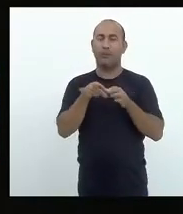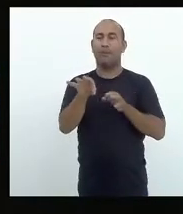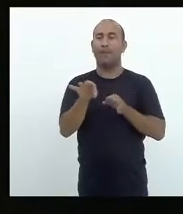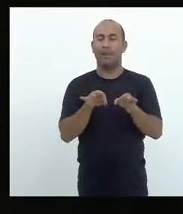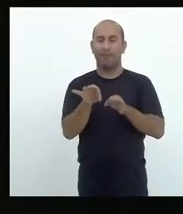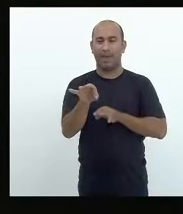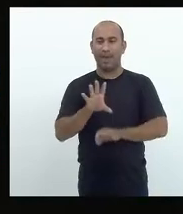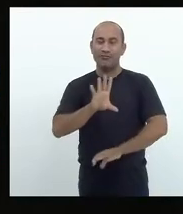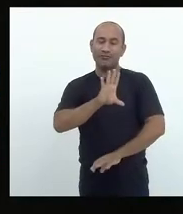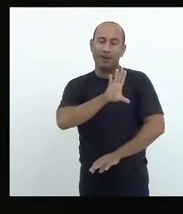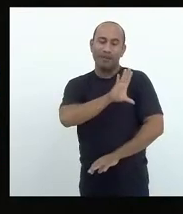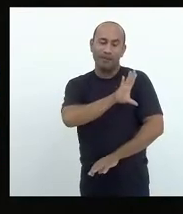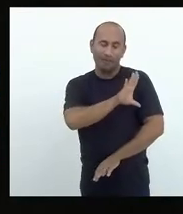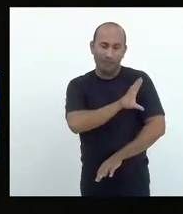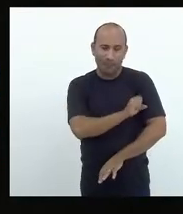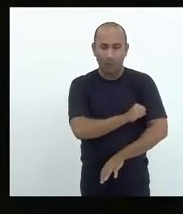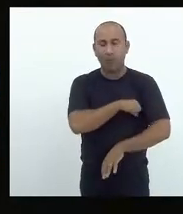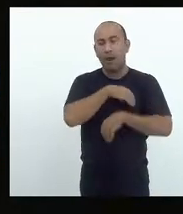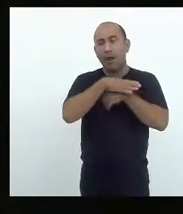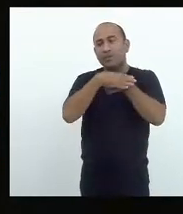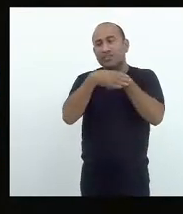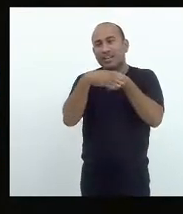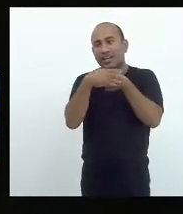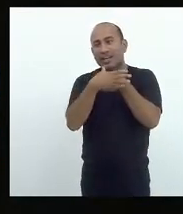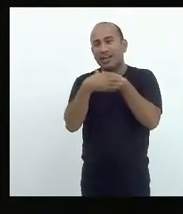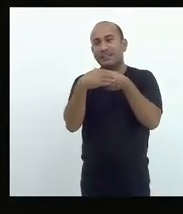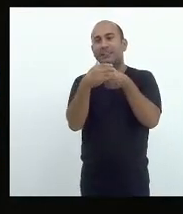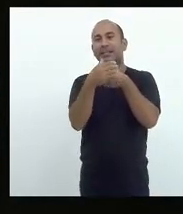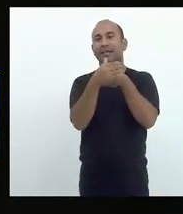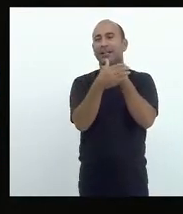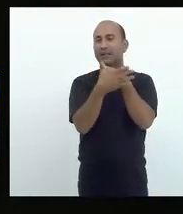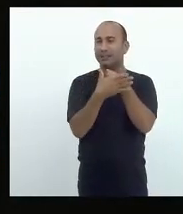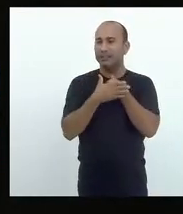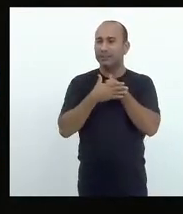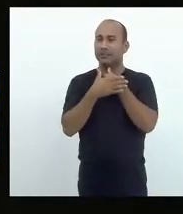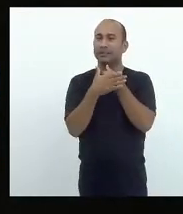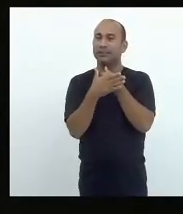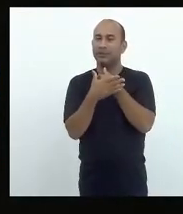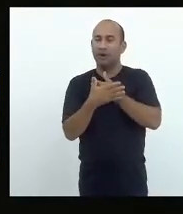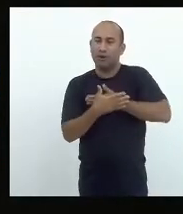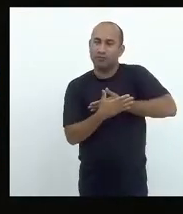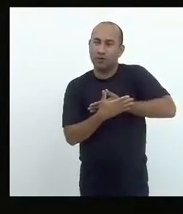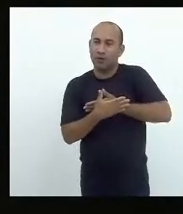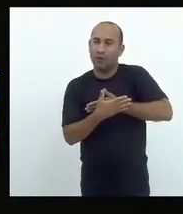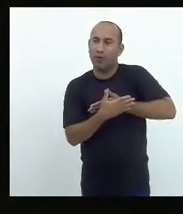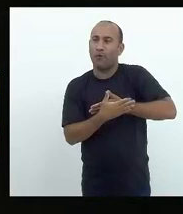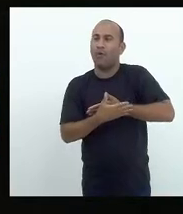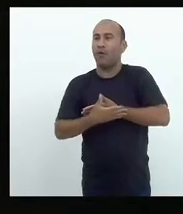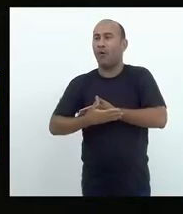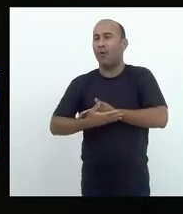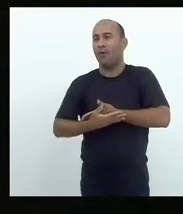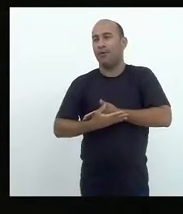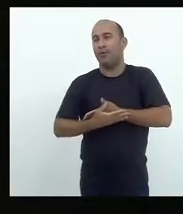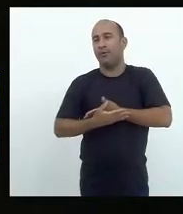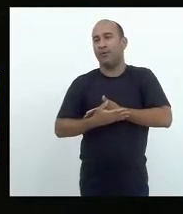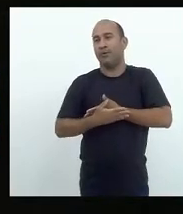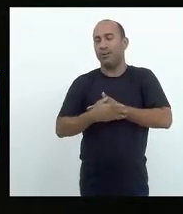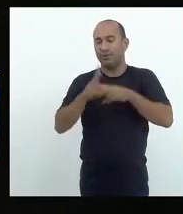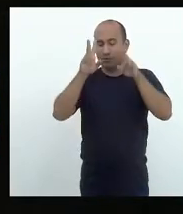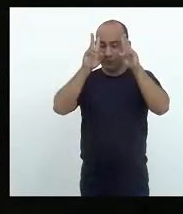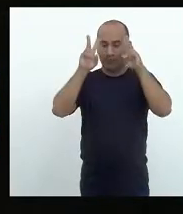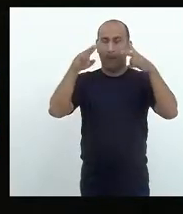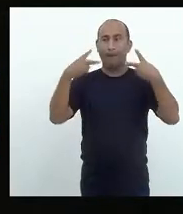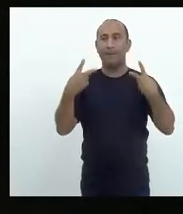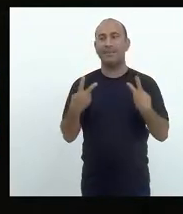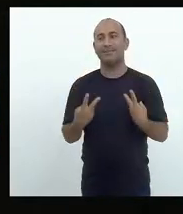um projeto de solidariedade, é um projeto de aconchego, é um projeto de